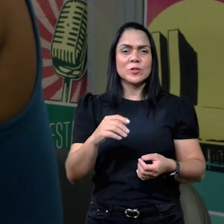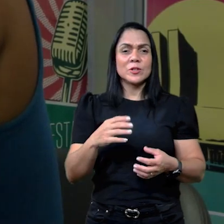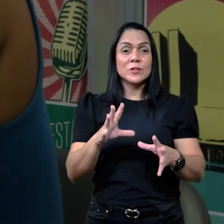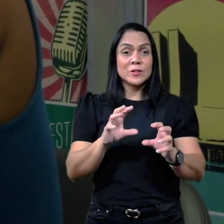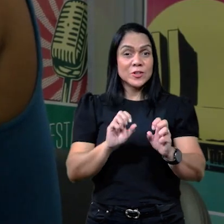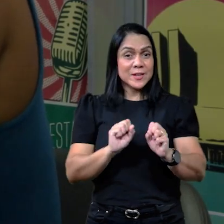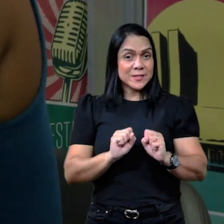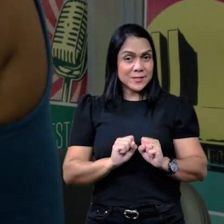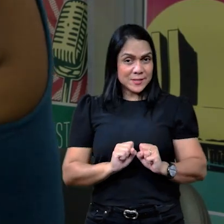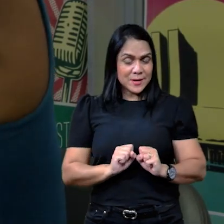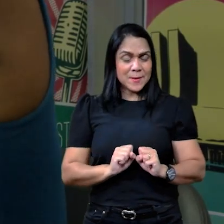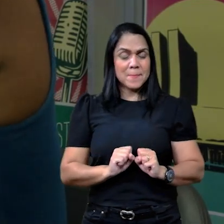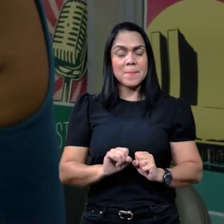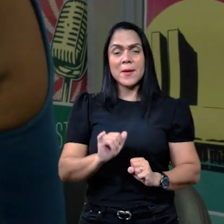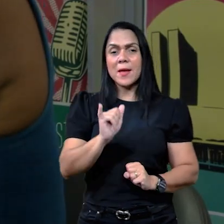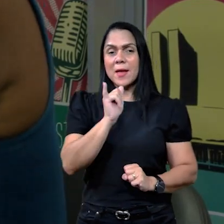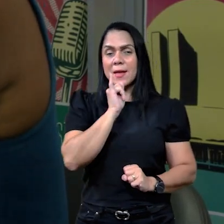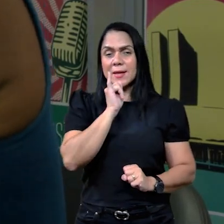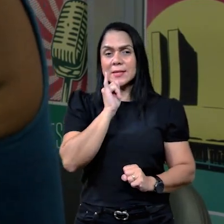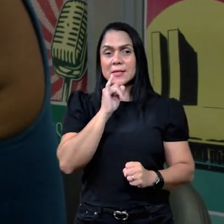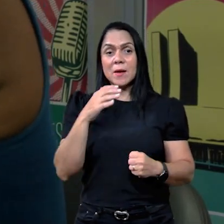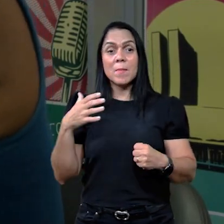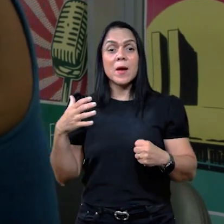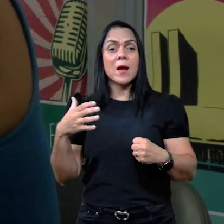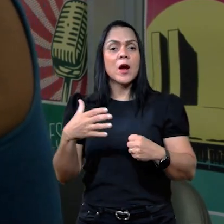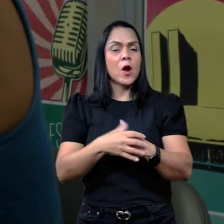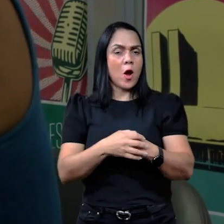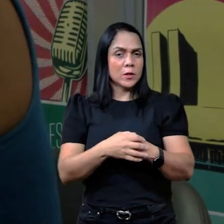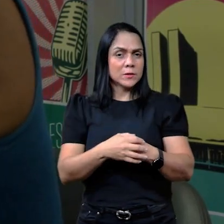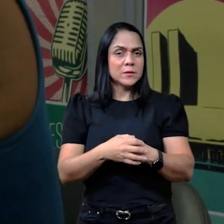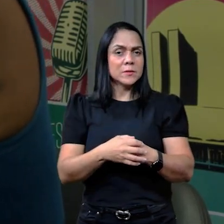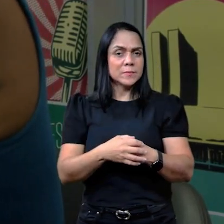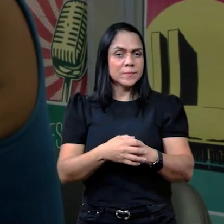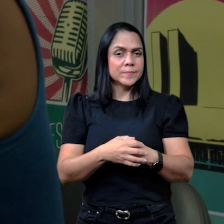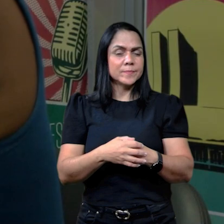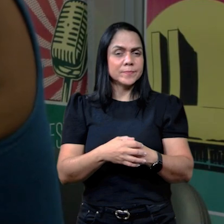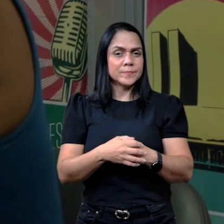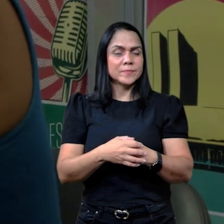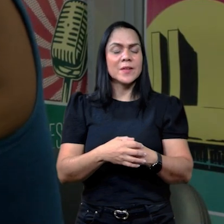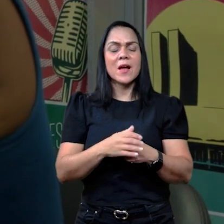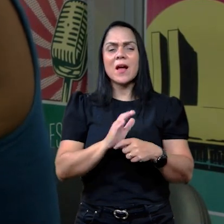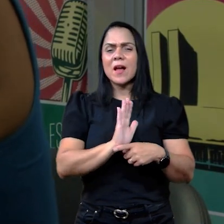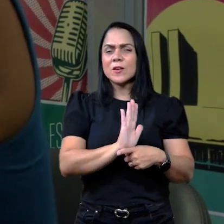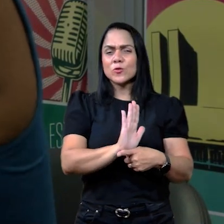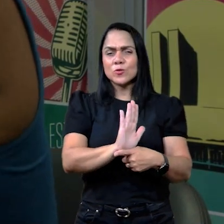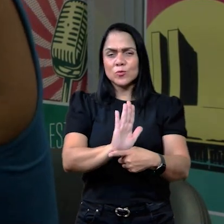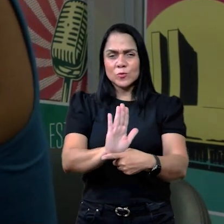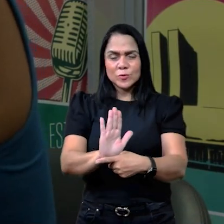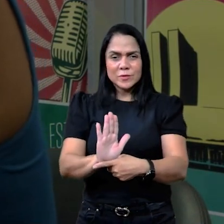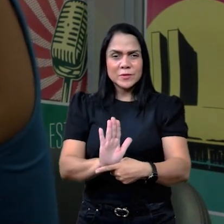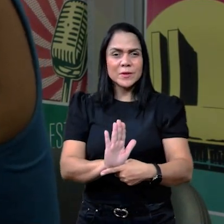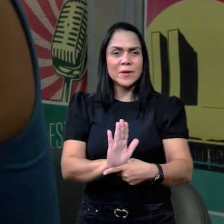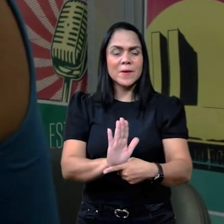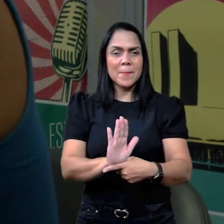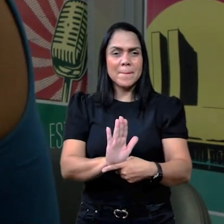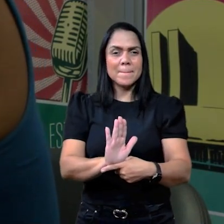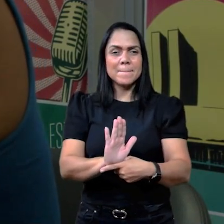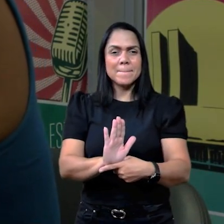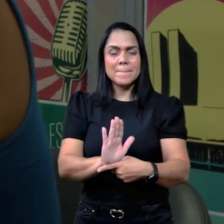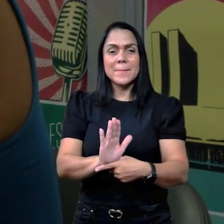por exemplo, na questão de cotas, como a Priscila trouxe, nós contribuímos muito para que